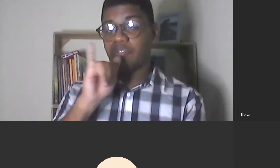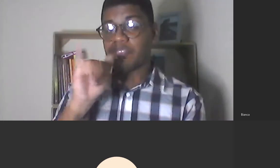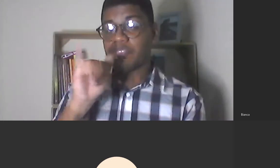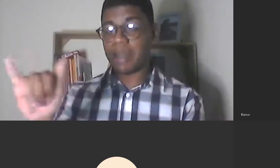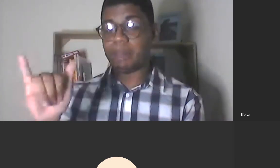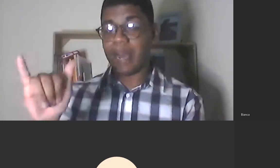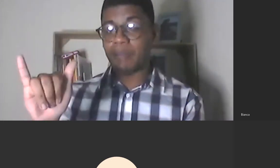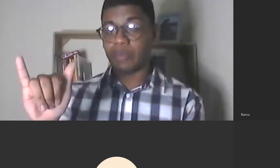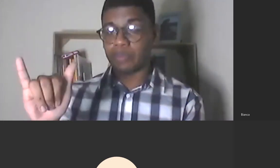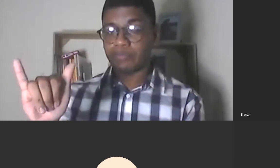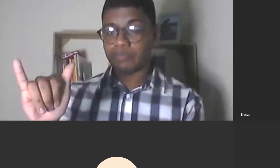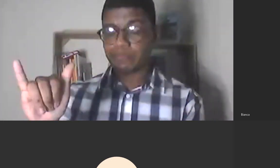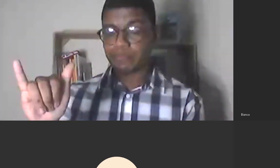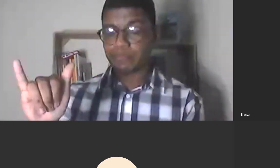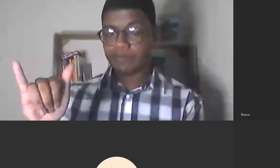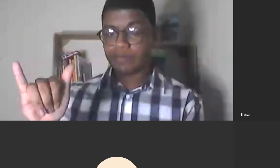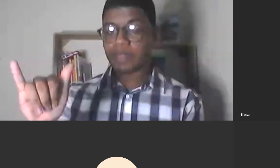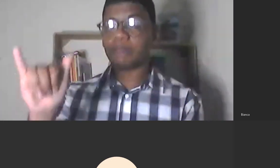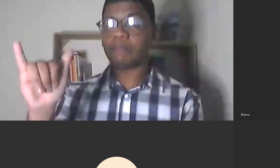Eu avisei a Pablo,